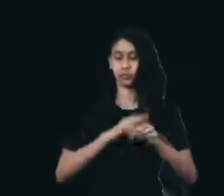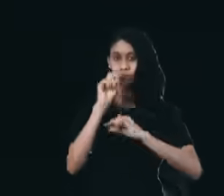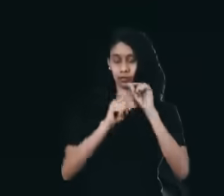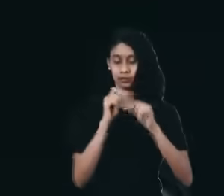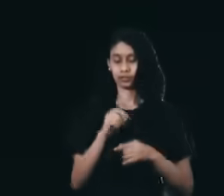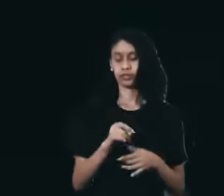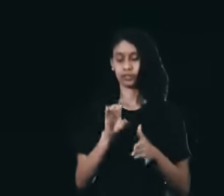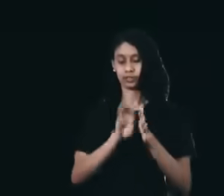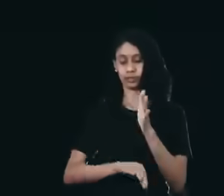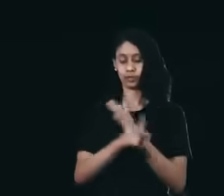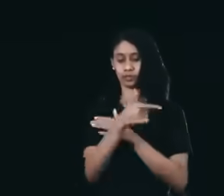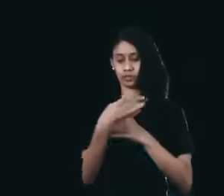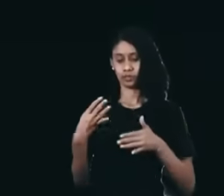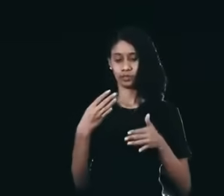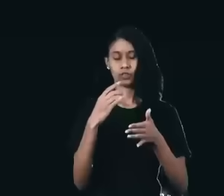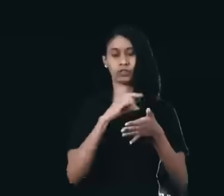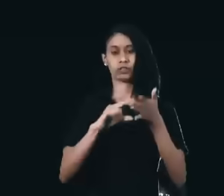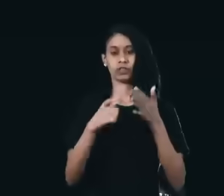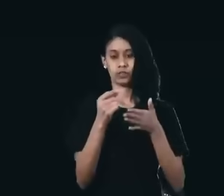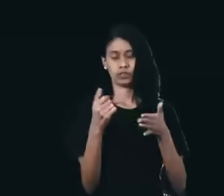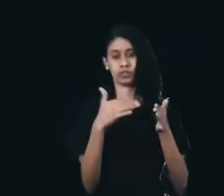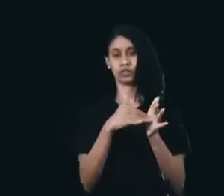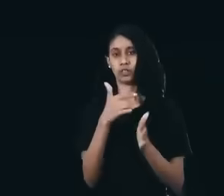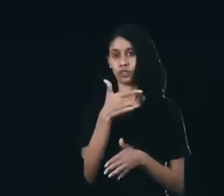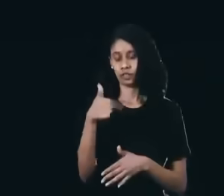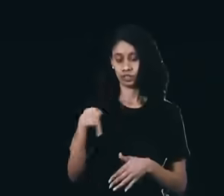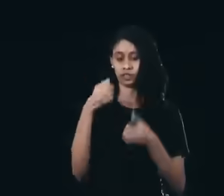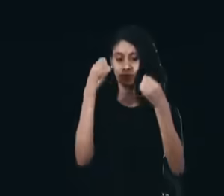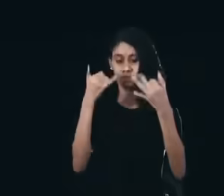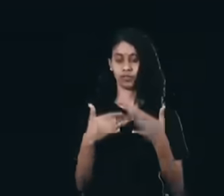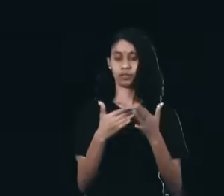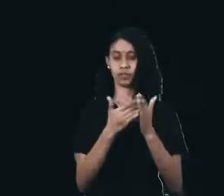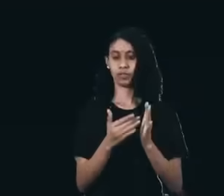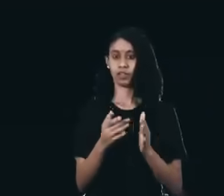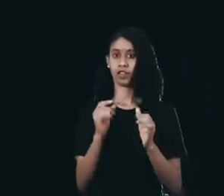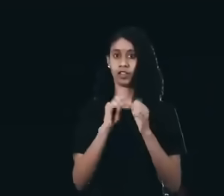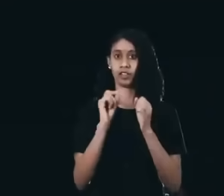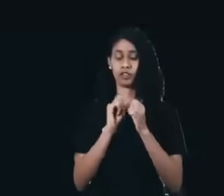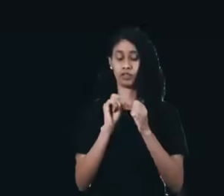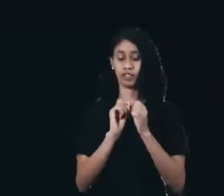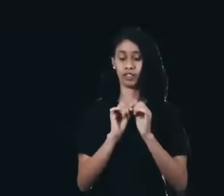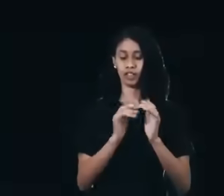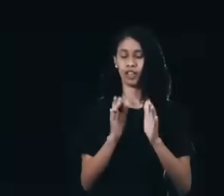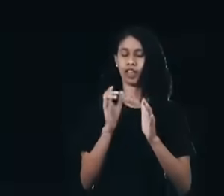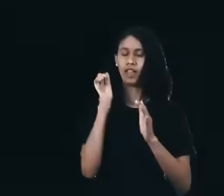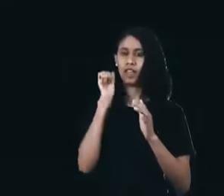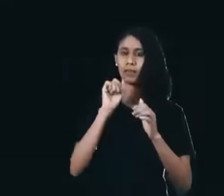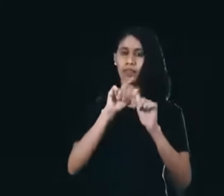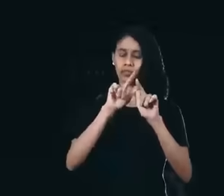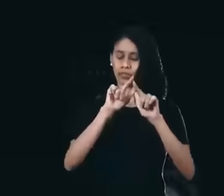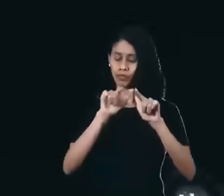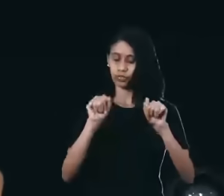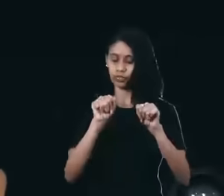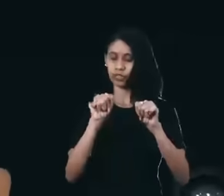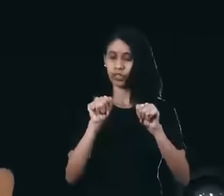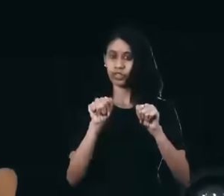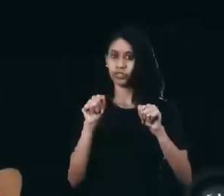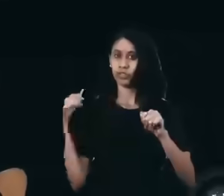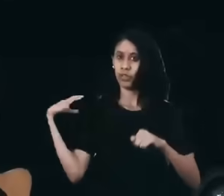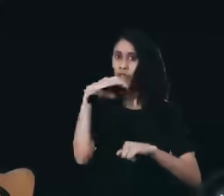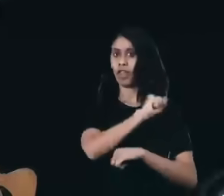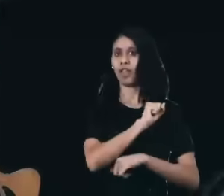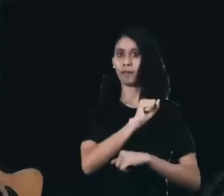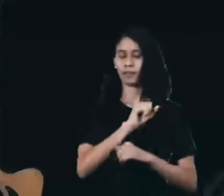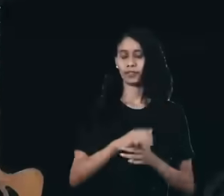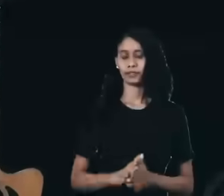assim. Assim, ela esvaziou depressa. Fala comigo, depressa. A bicha tinha atitude e